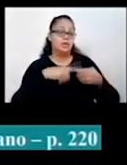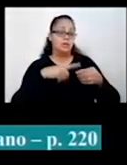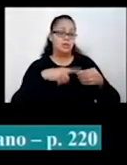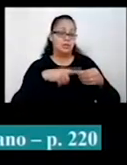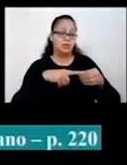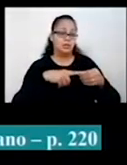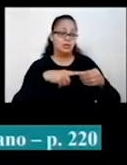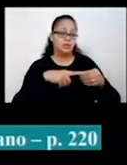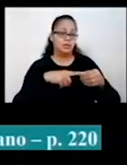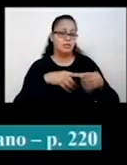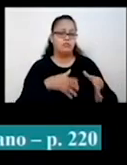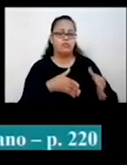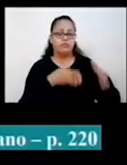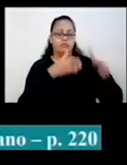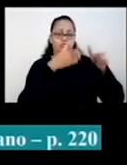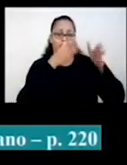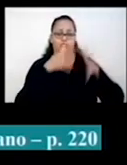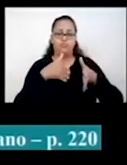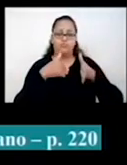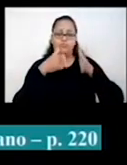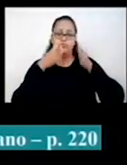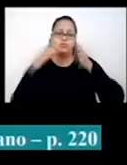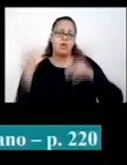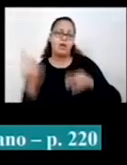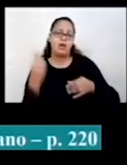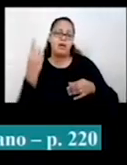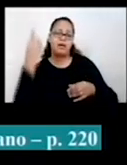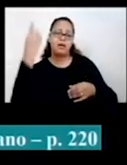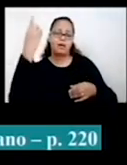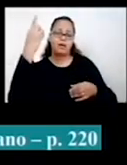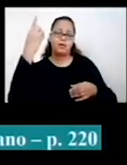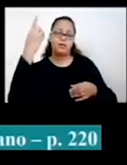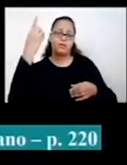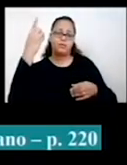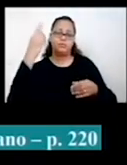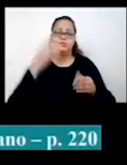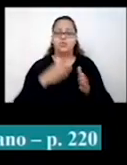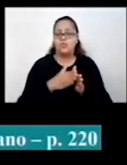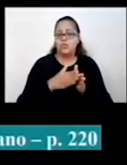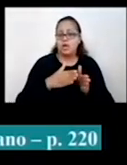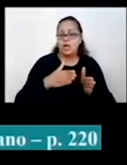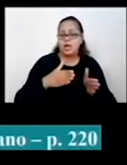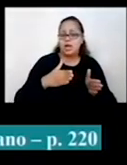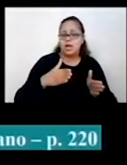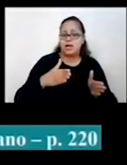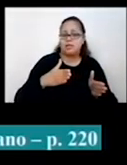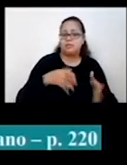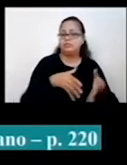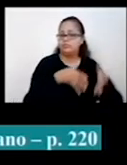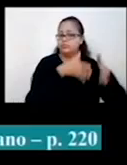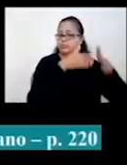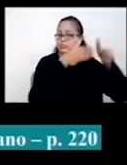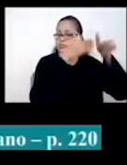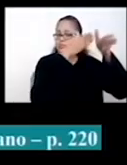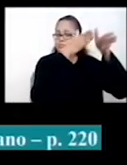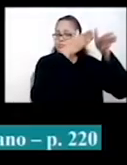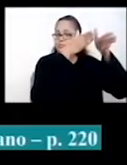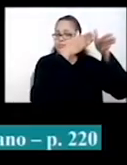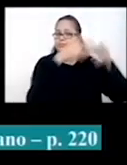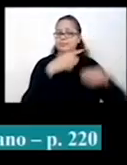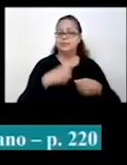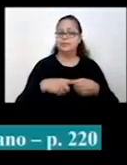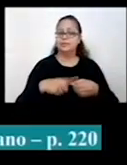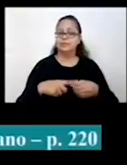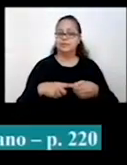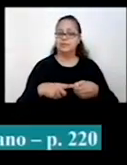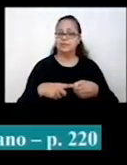aí das cidades em que há uma presença de prédios, edifícios, arranha-céus, o crescimento que a gente chama de crescimento vertical da cidade,